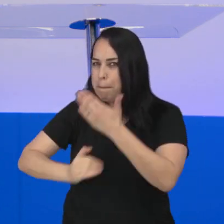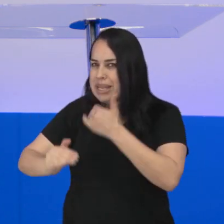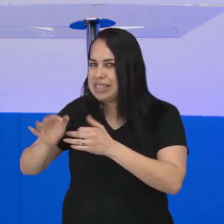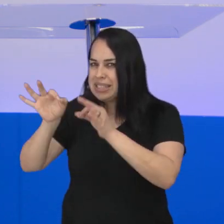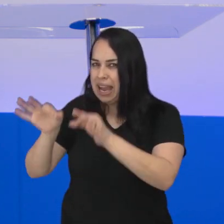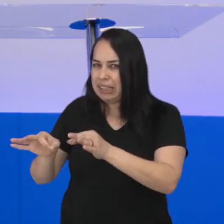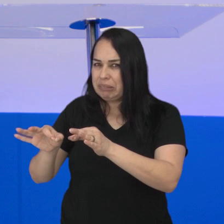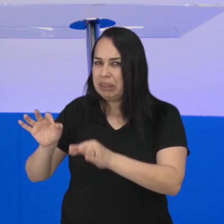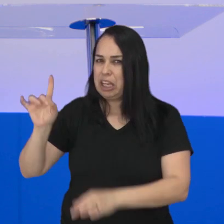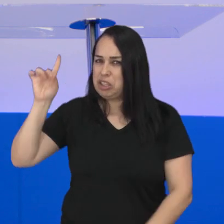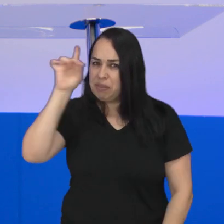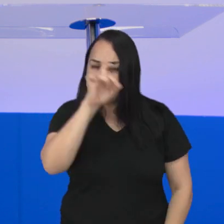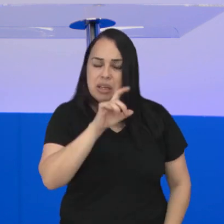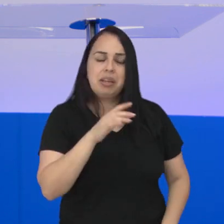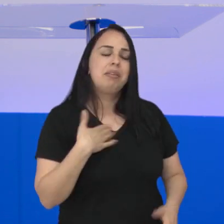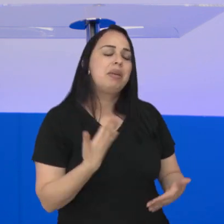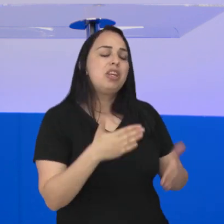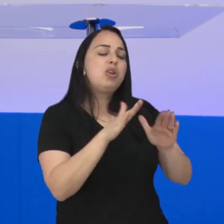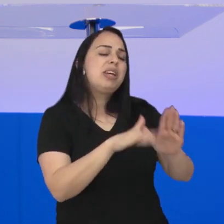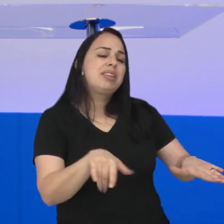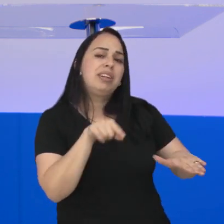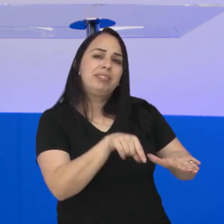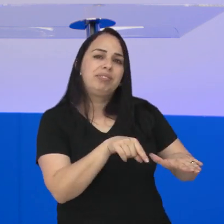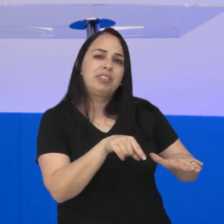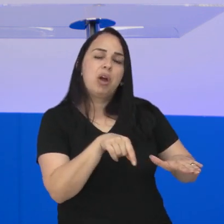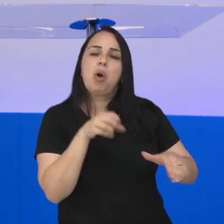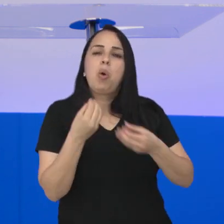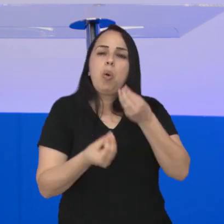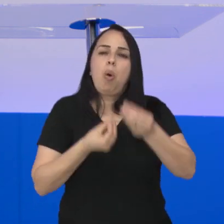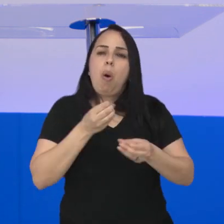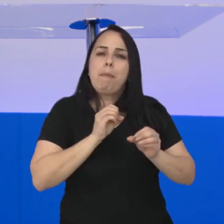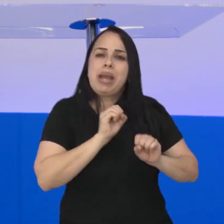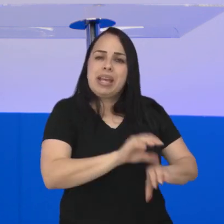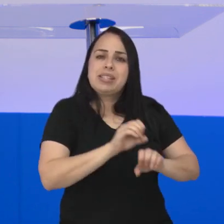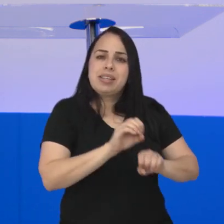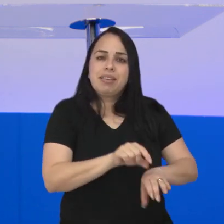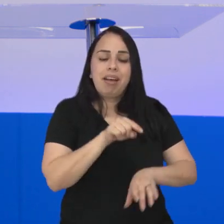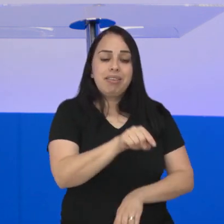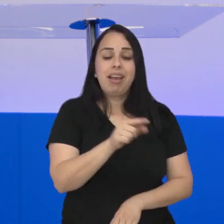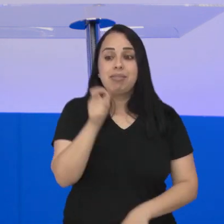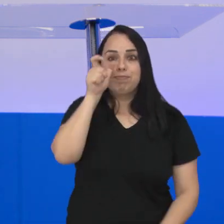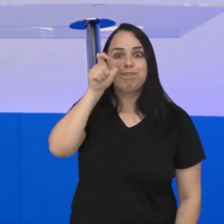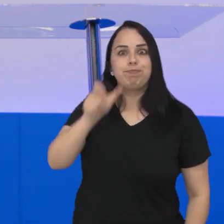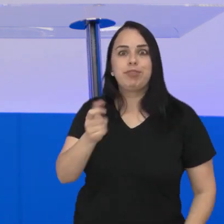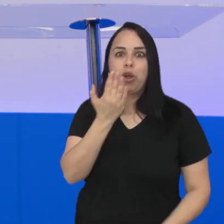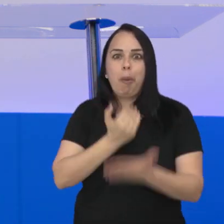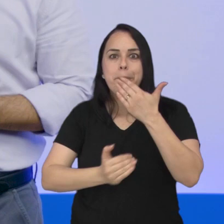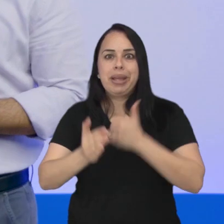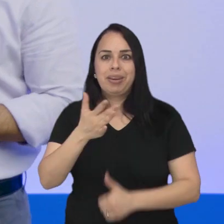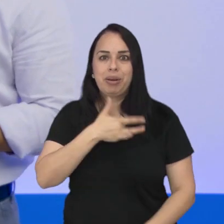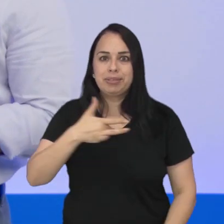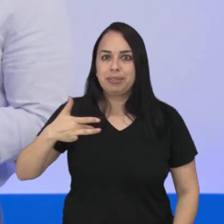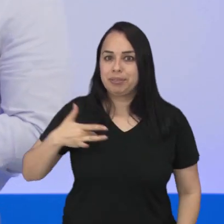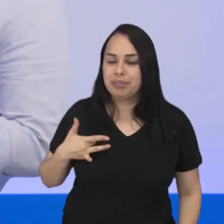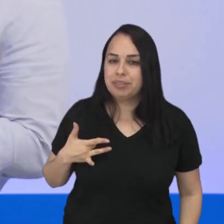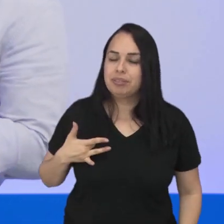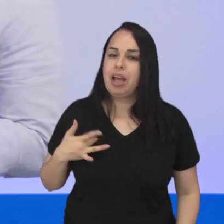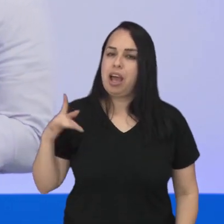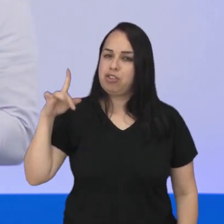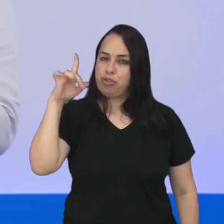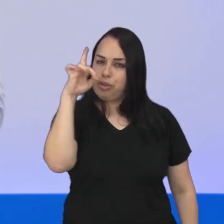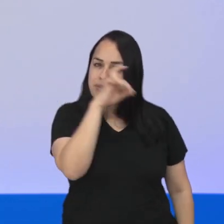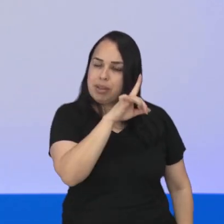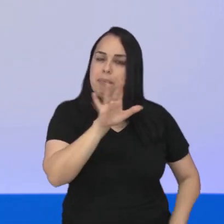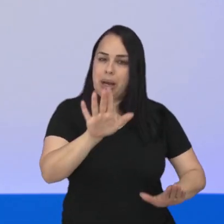as crianças. Pois é, como ensinar os pequenos a se alimentar bem e ter o interesse por opções saudáveis? Parece uma